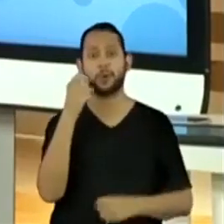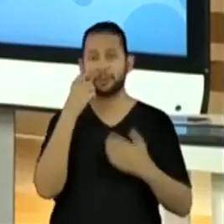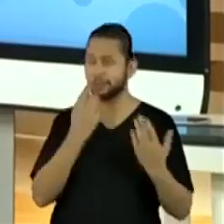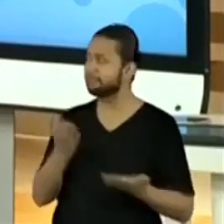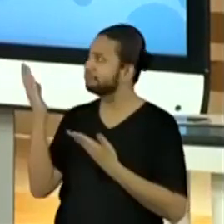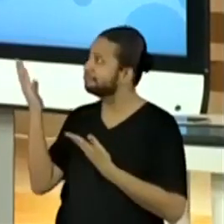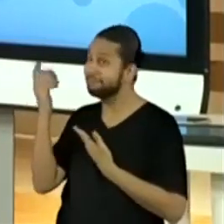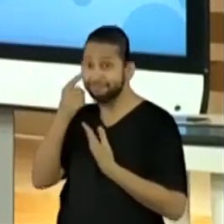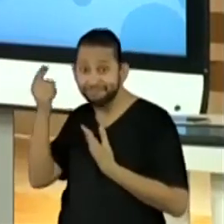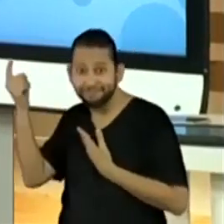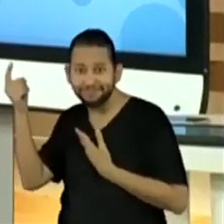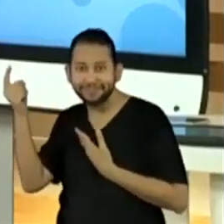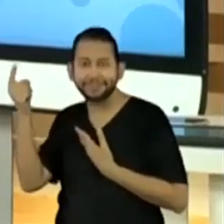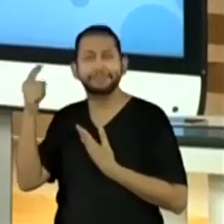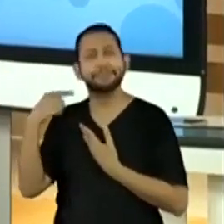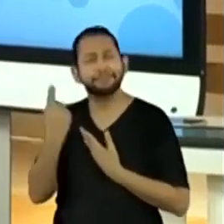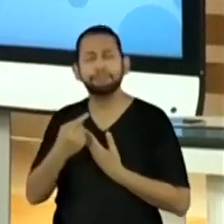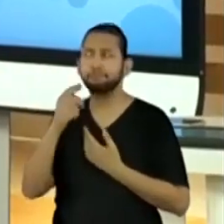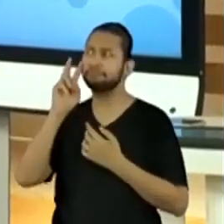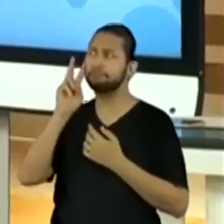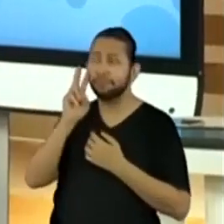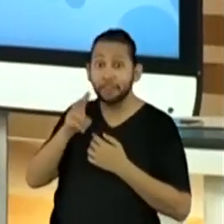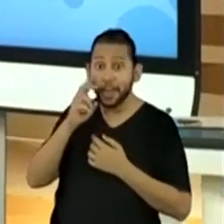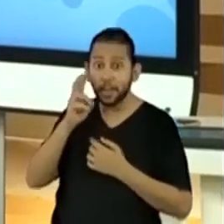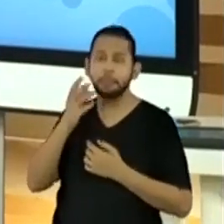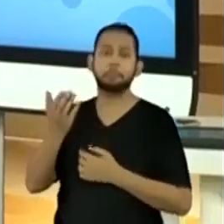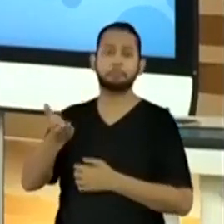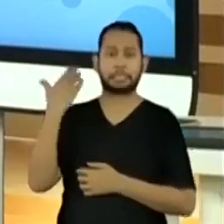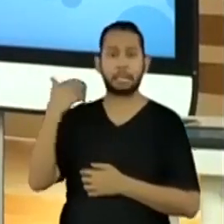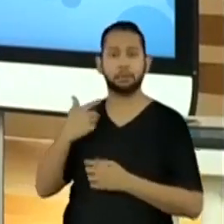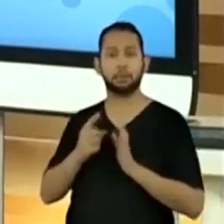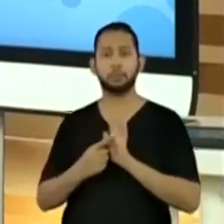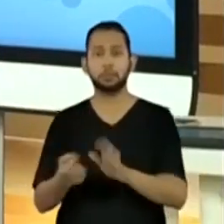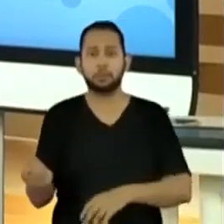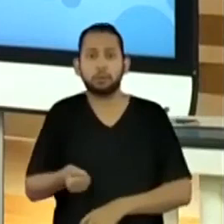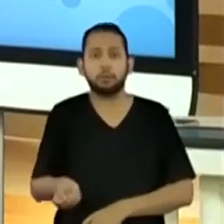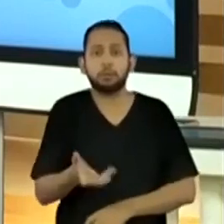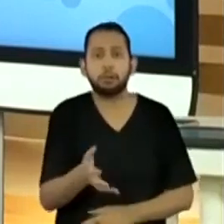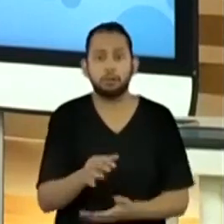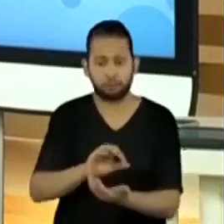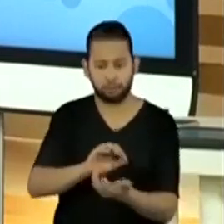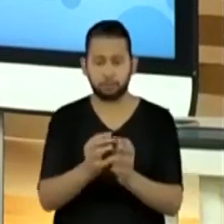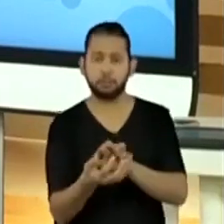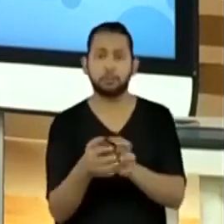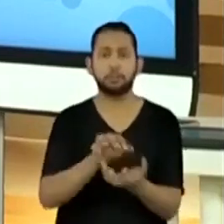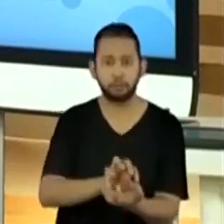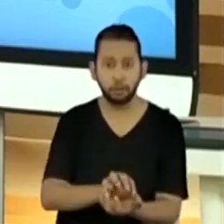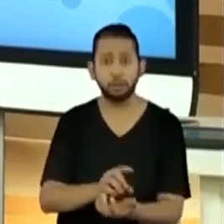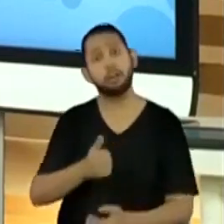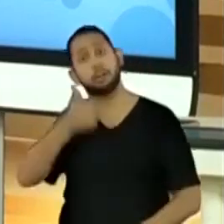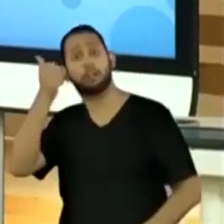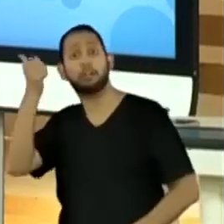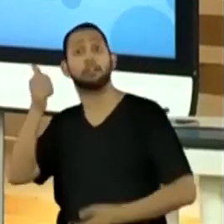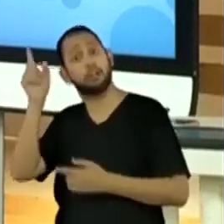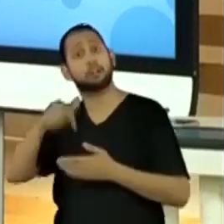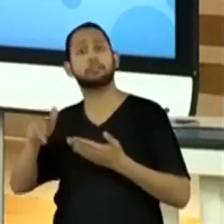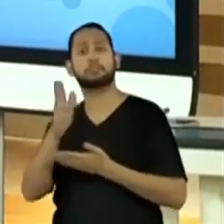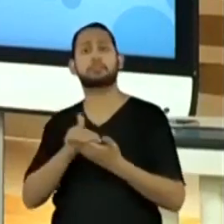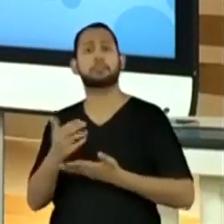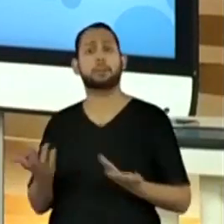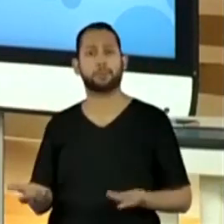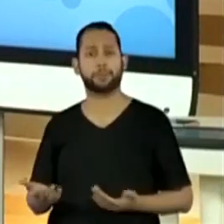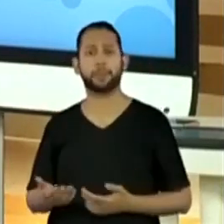nós olhamos ela real, formato real, e aqui o desenho representando. Agora, vamos dar uma olhada em